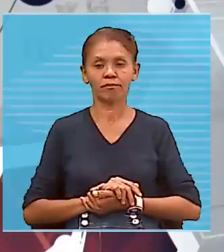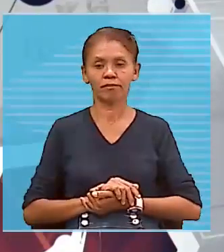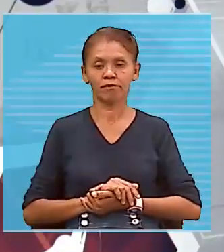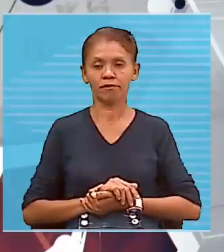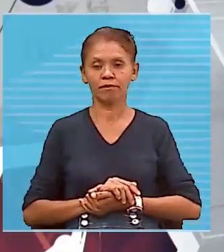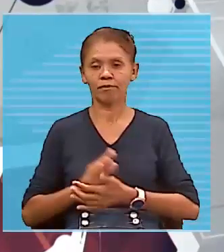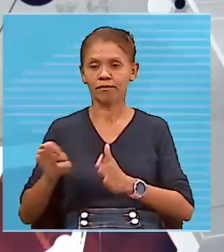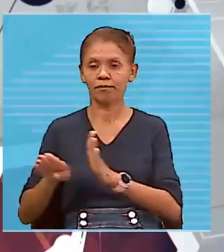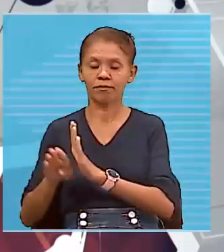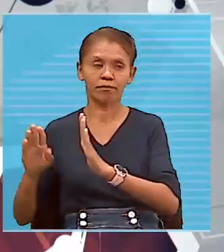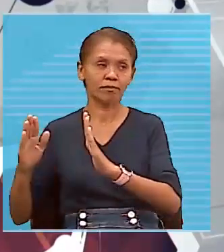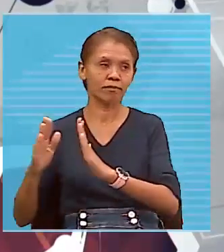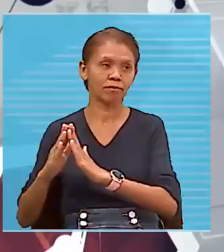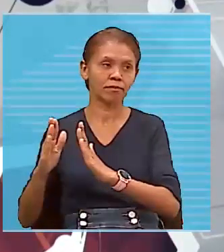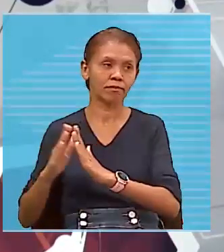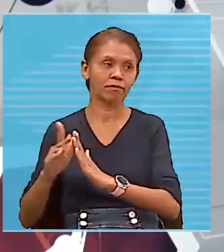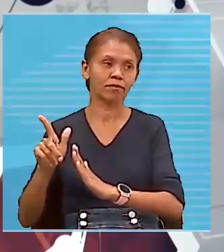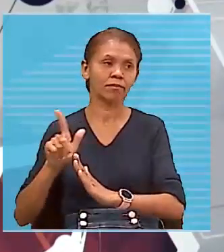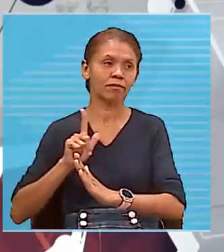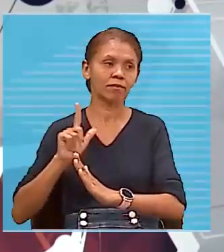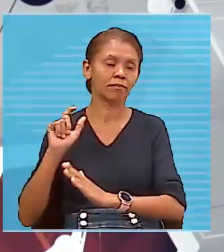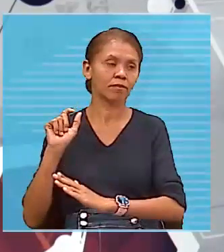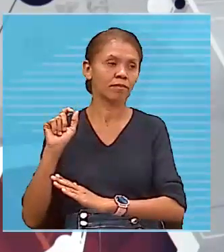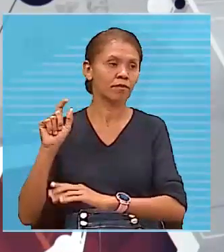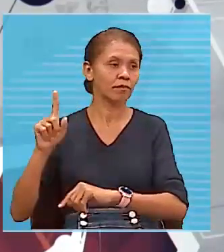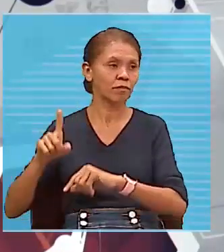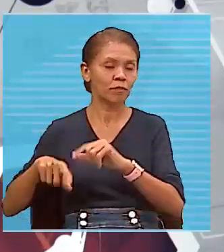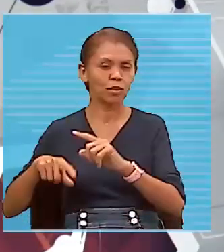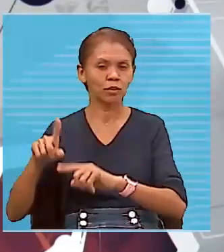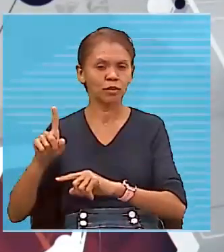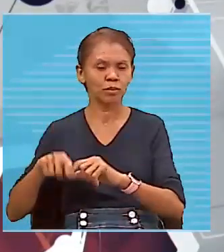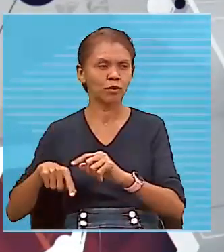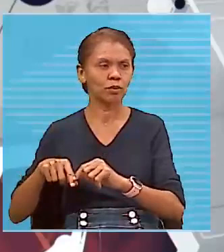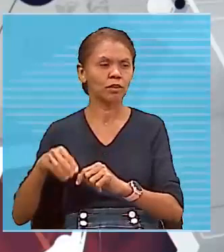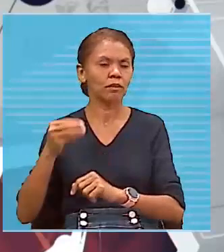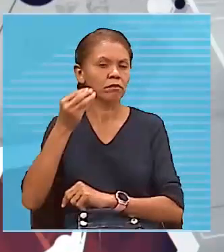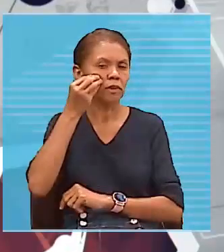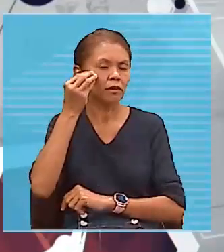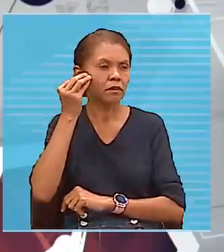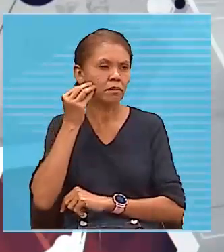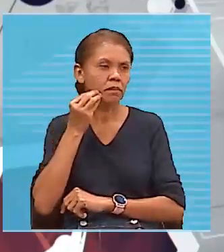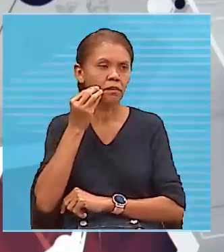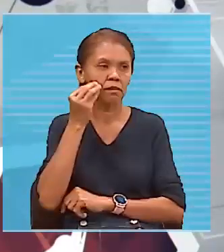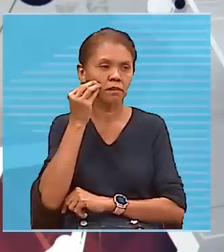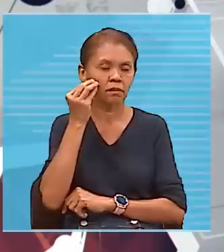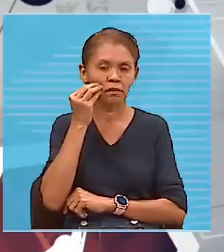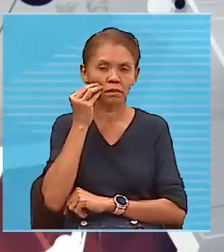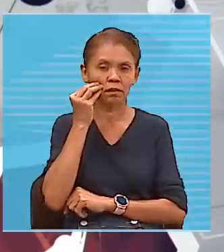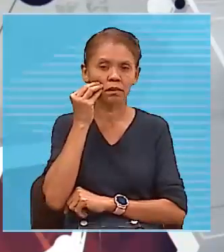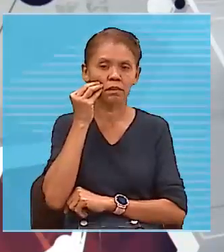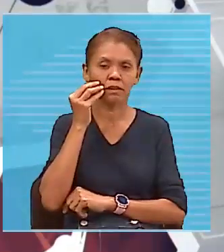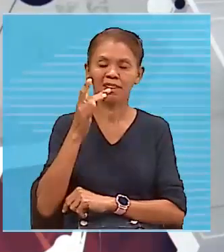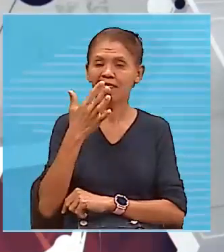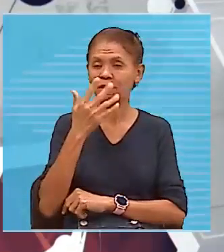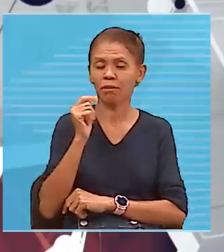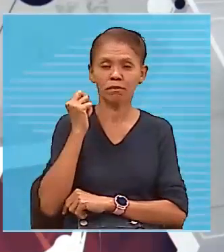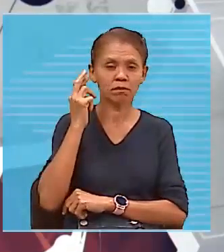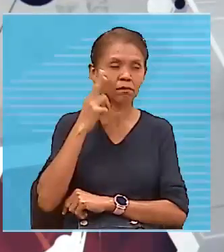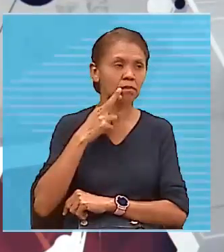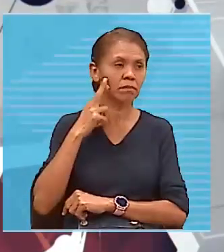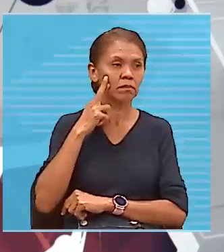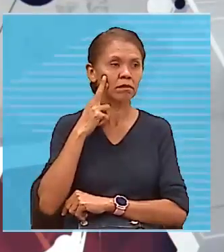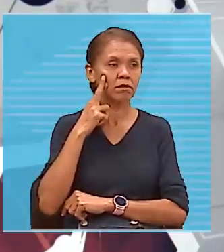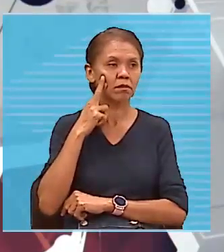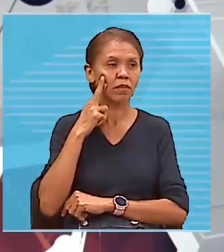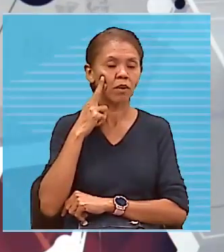tiver aquele produtinho que faz a limpeza da pele, né? Até aquele do vidrinho cor-de-rosa serve. Só para você passar